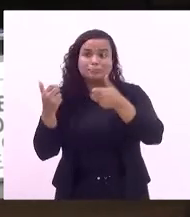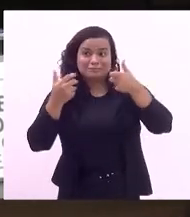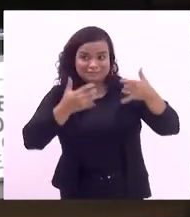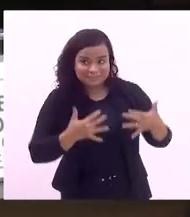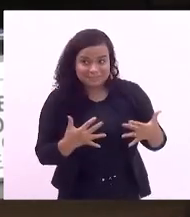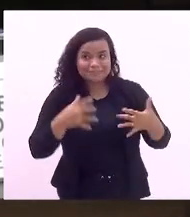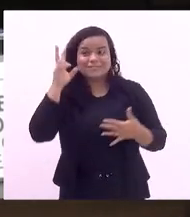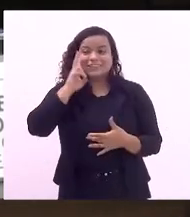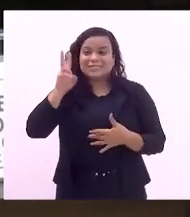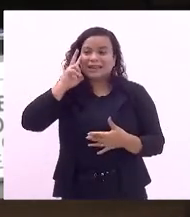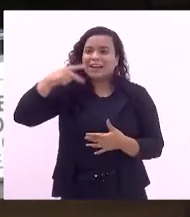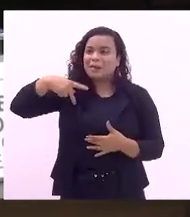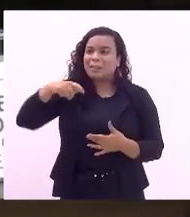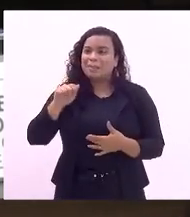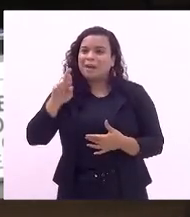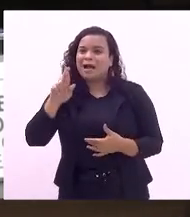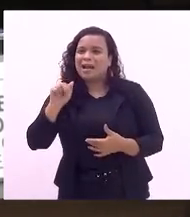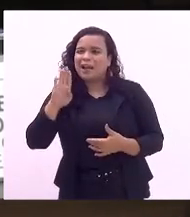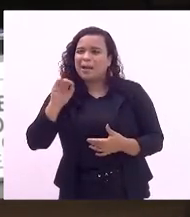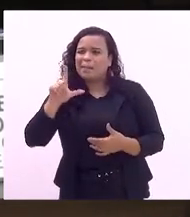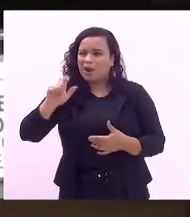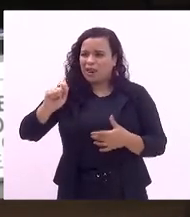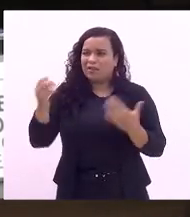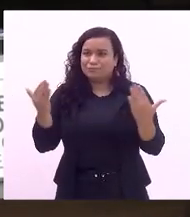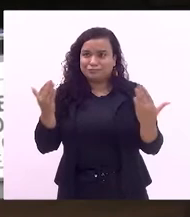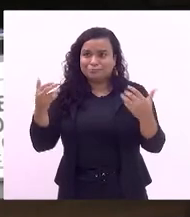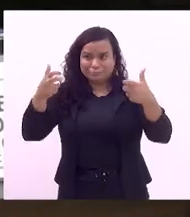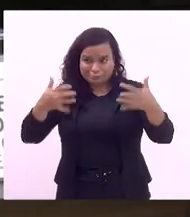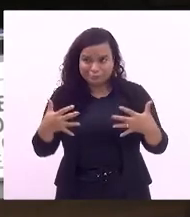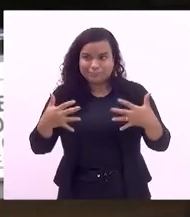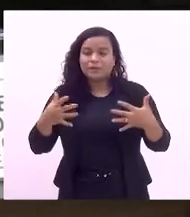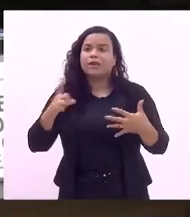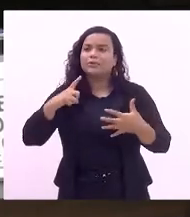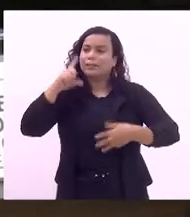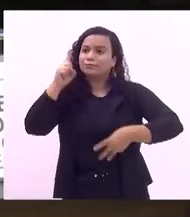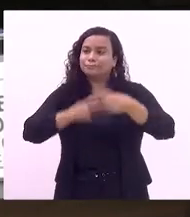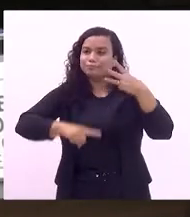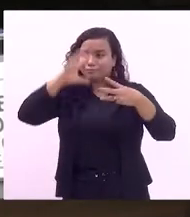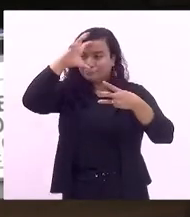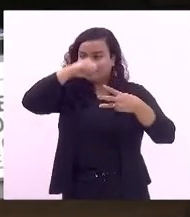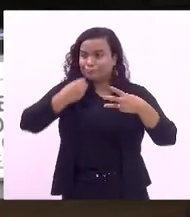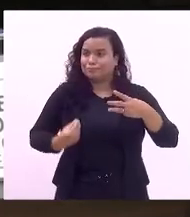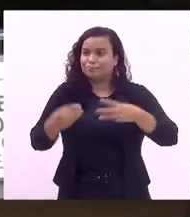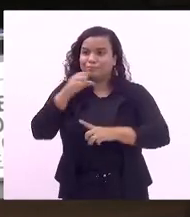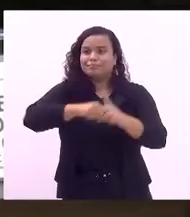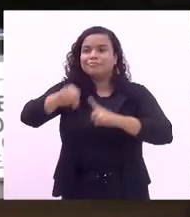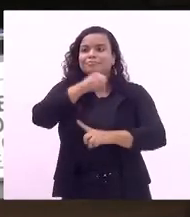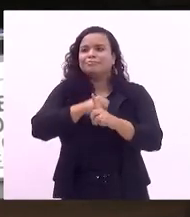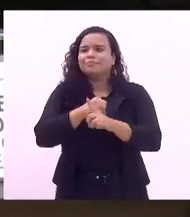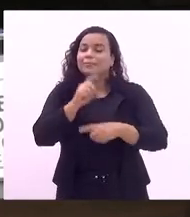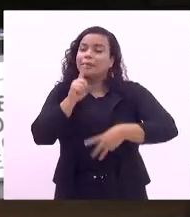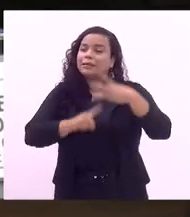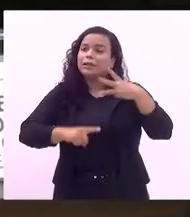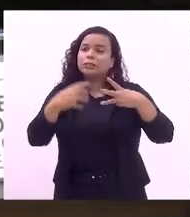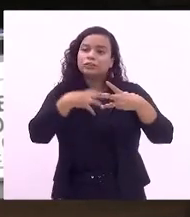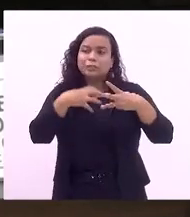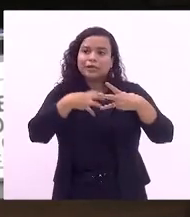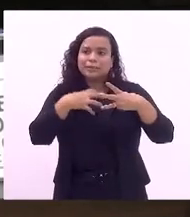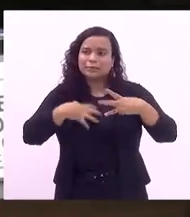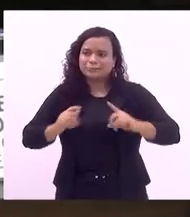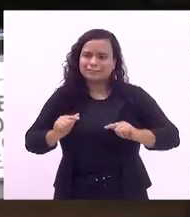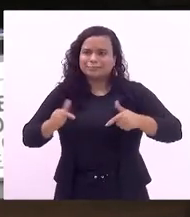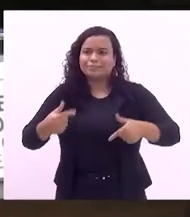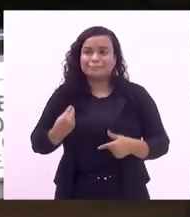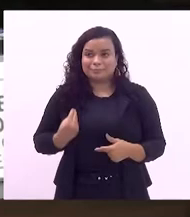parábola nós vemos três paradigmas para a vida em sociedade três maneiras de viver